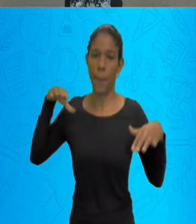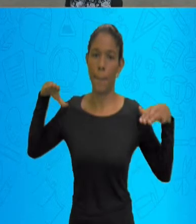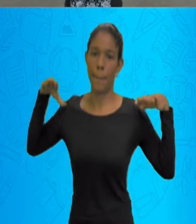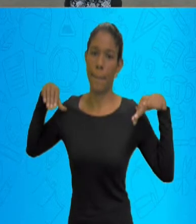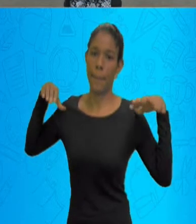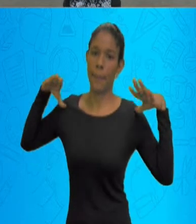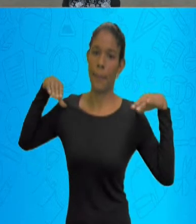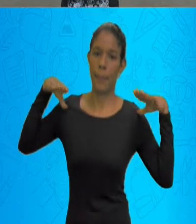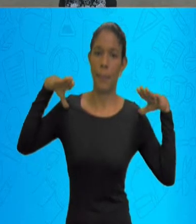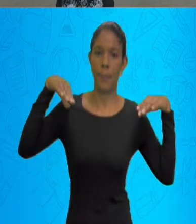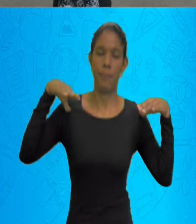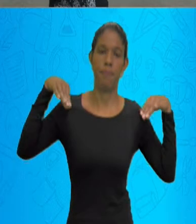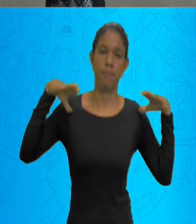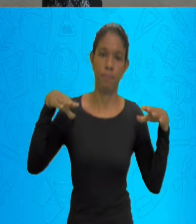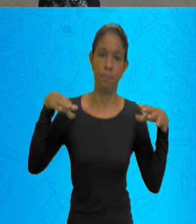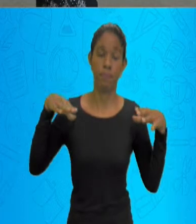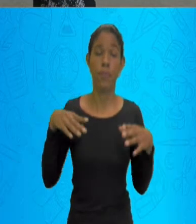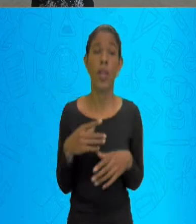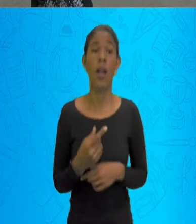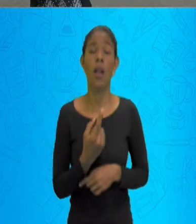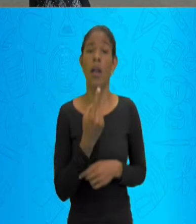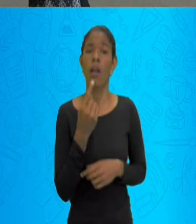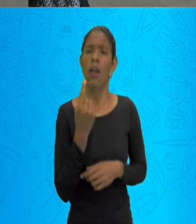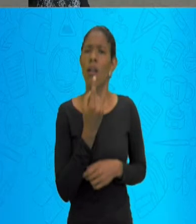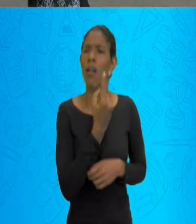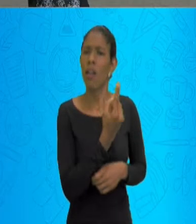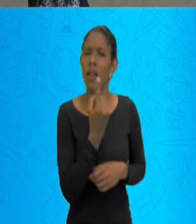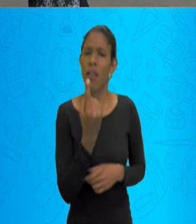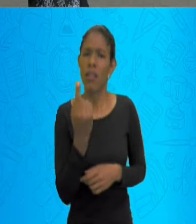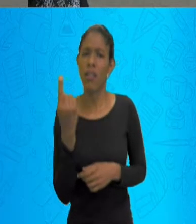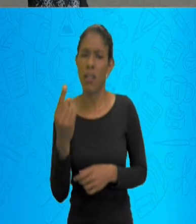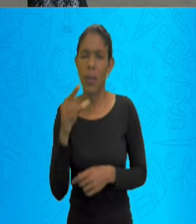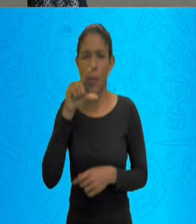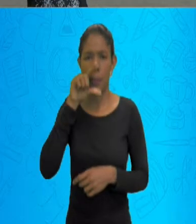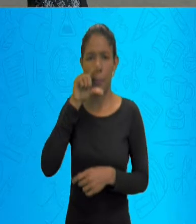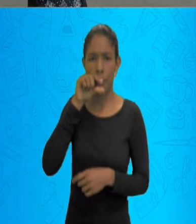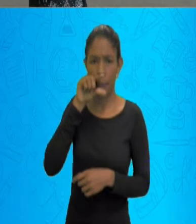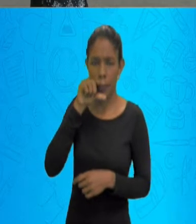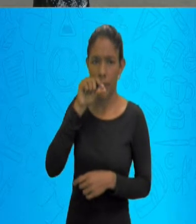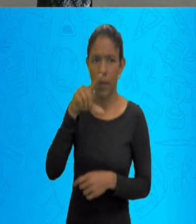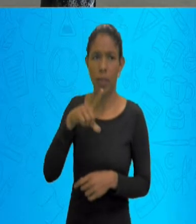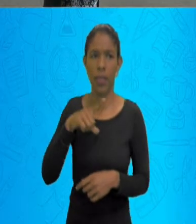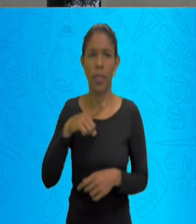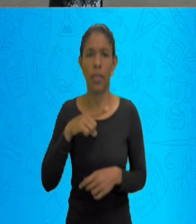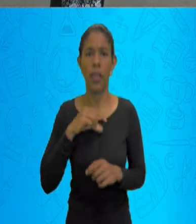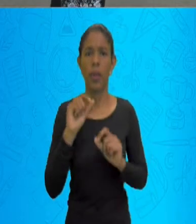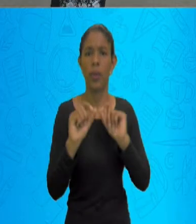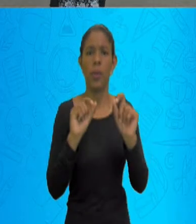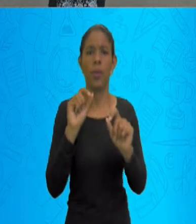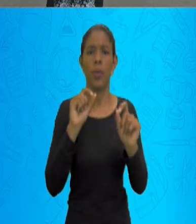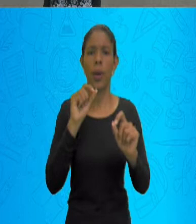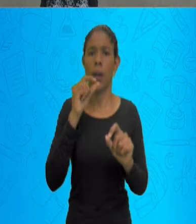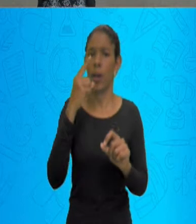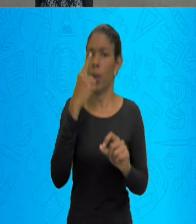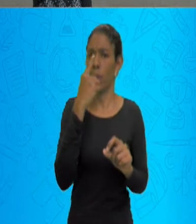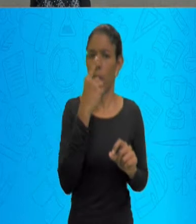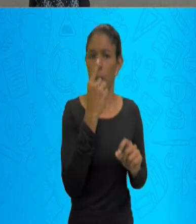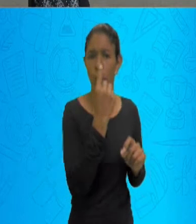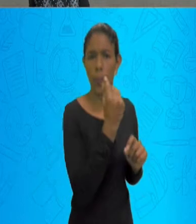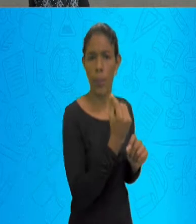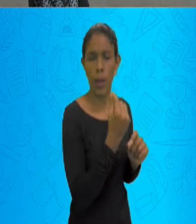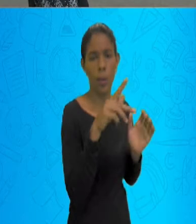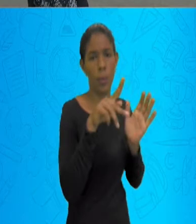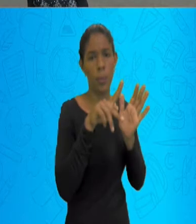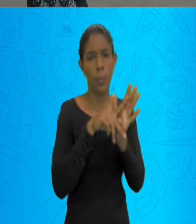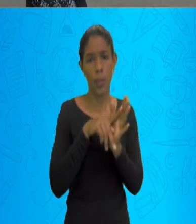pássaro, ele tem um formato de bico. Por que essa necessidade? Por que todos não podem ter o